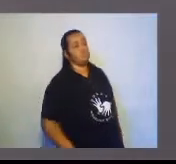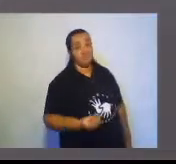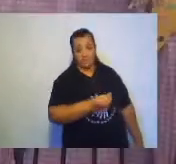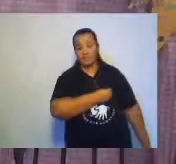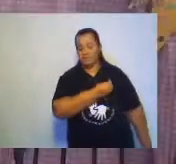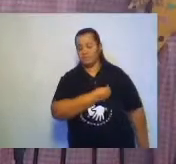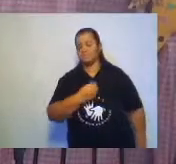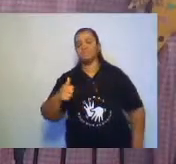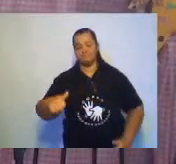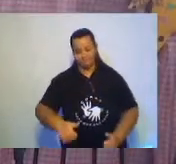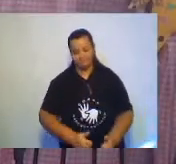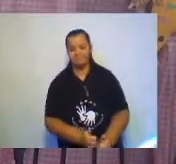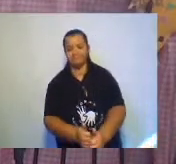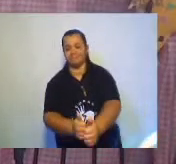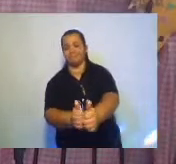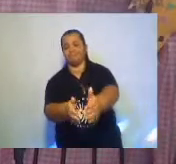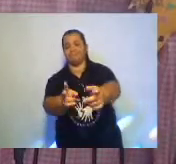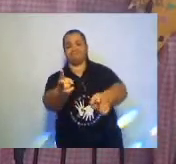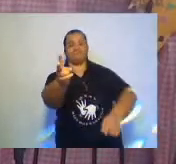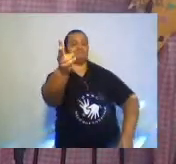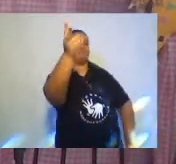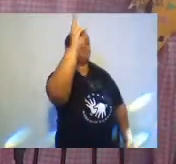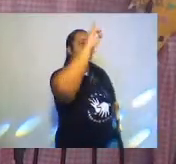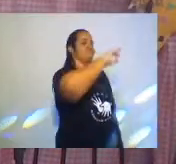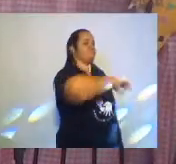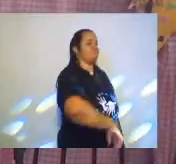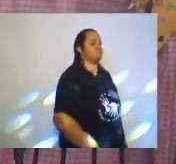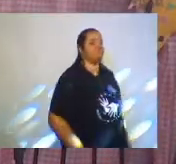E a vida continua.